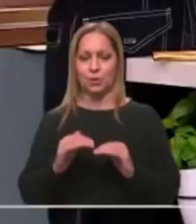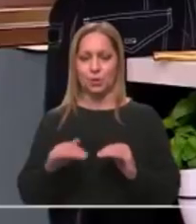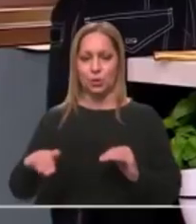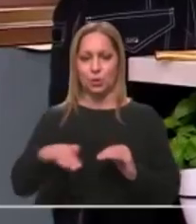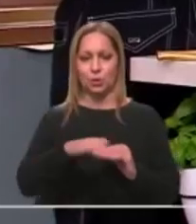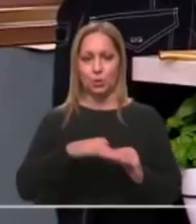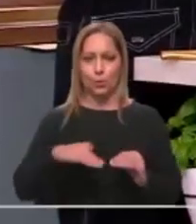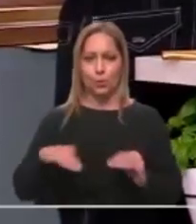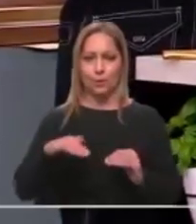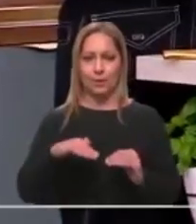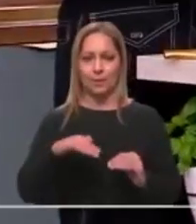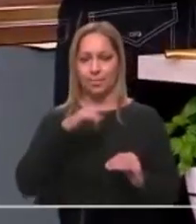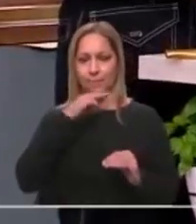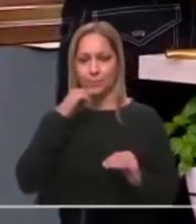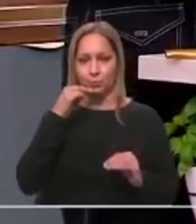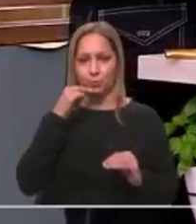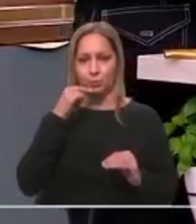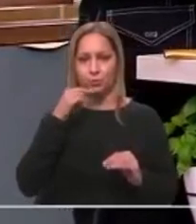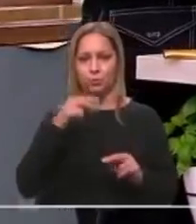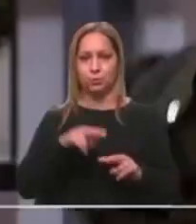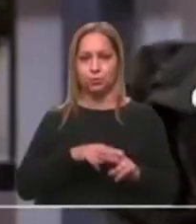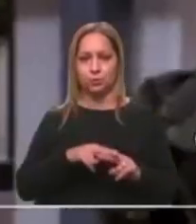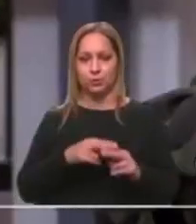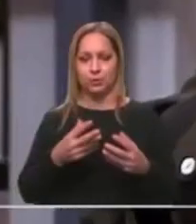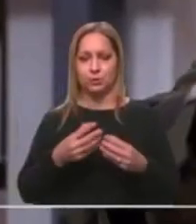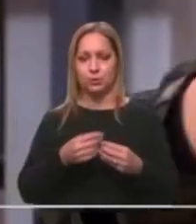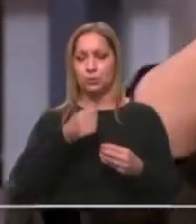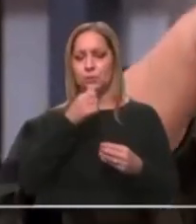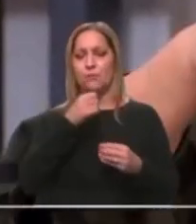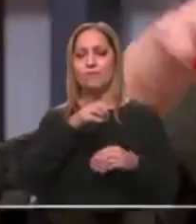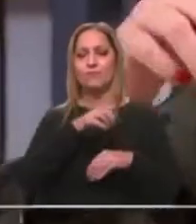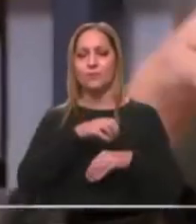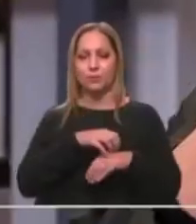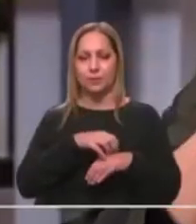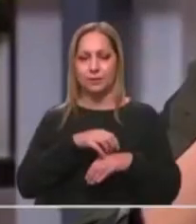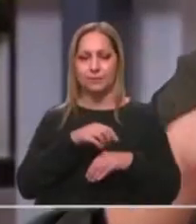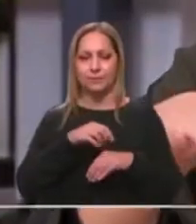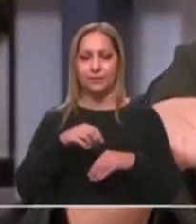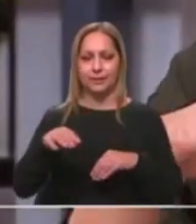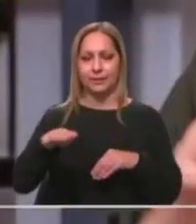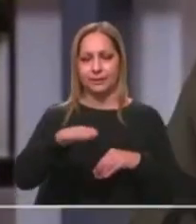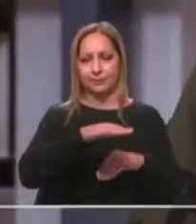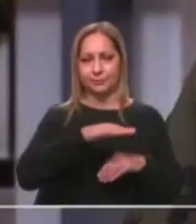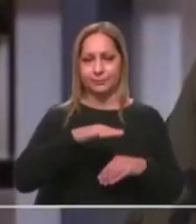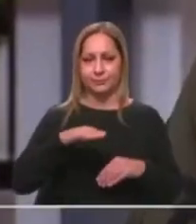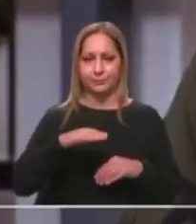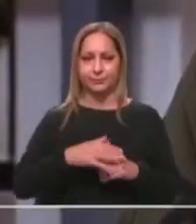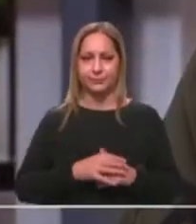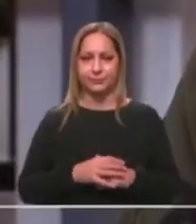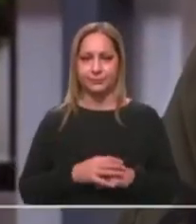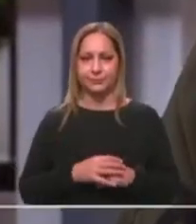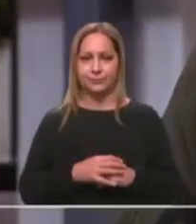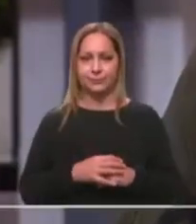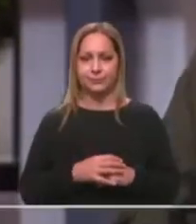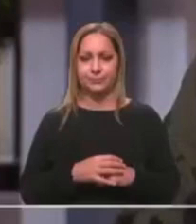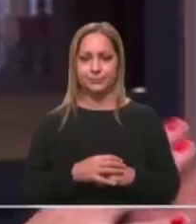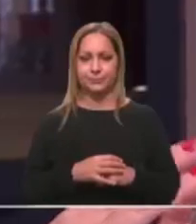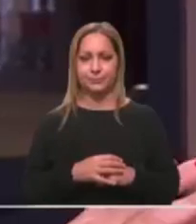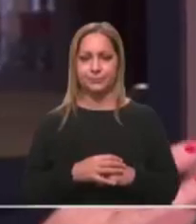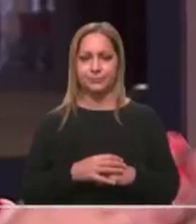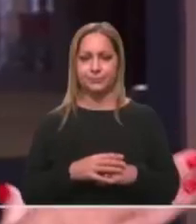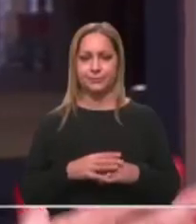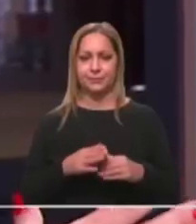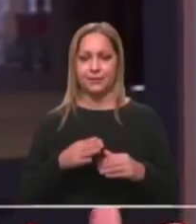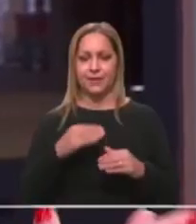tem mousse de chocolate com framboesas, depois em cima tem as framboesas todas assim. Pronto. Que aquilo depois